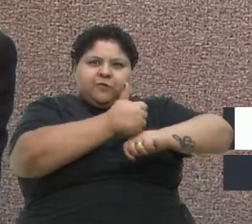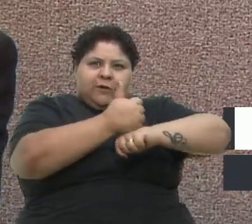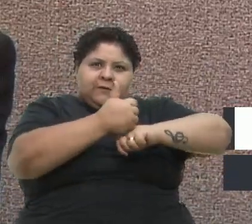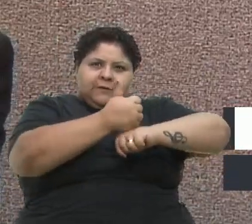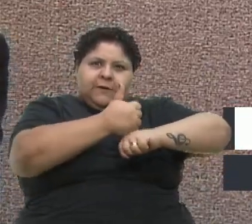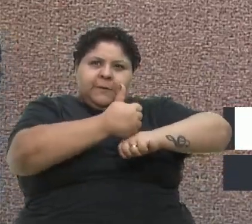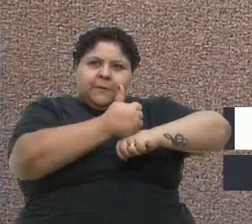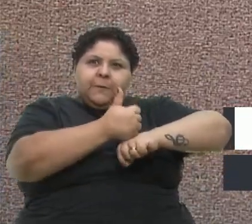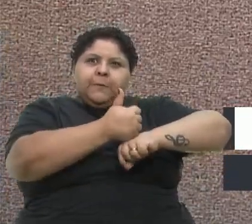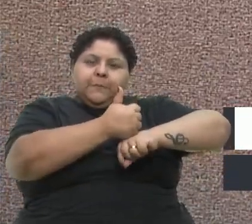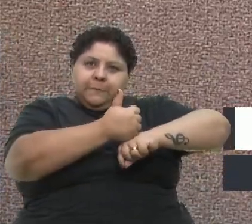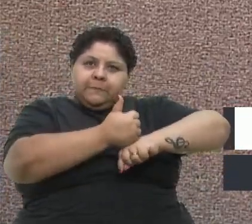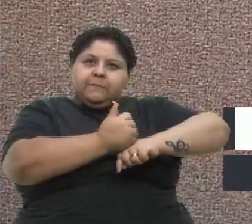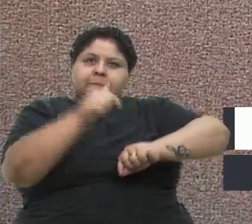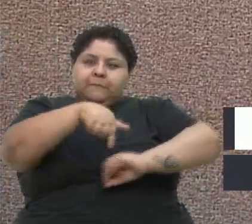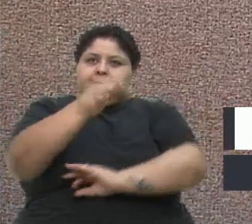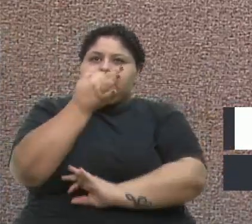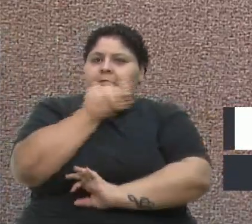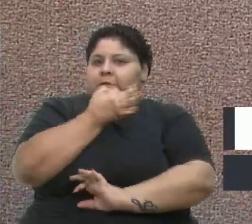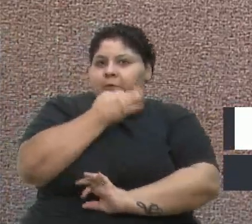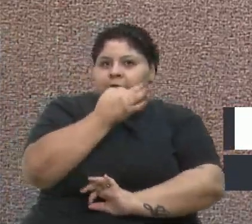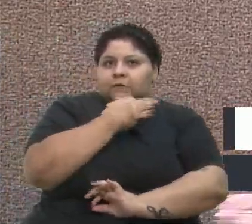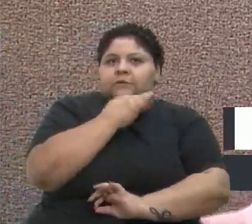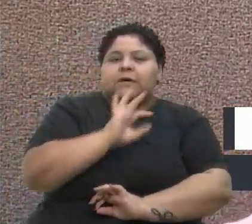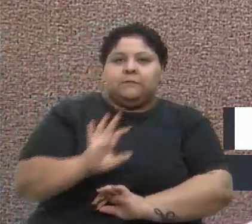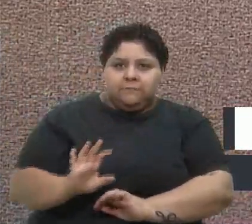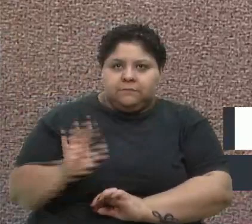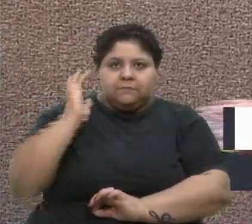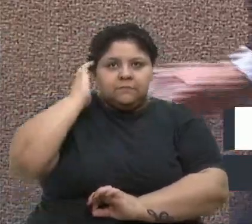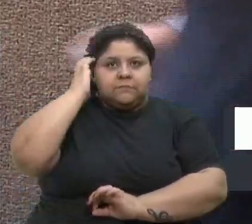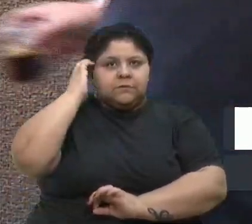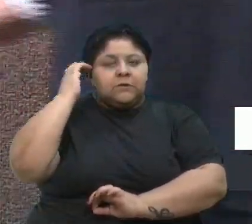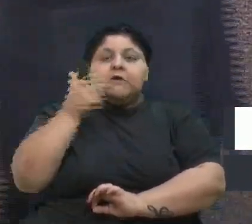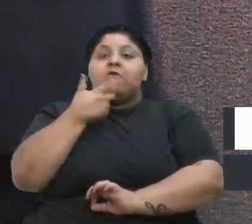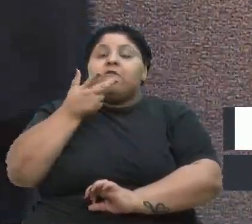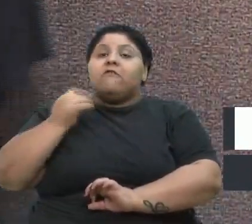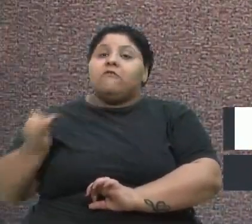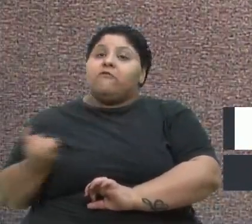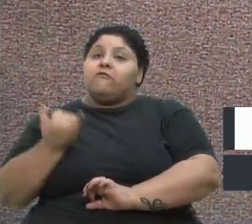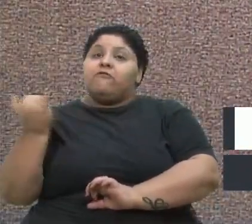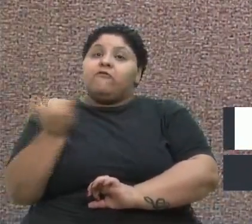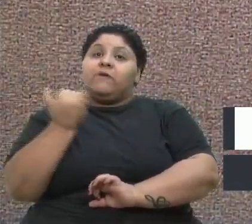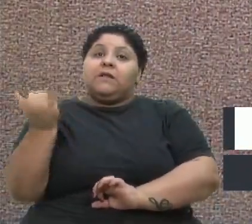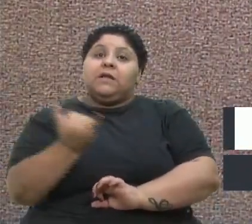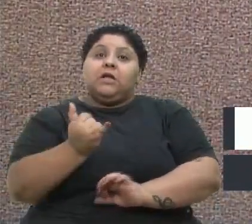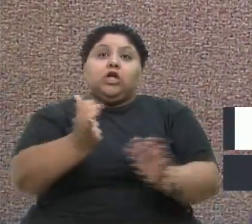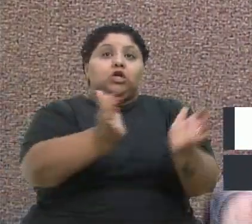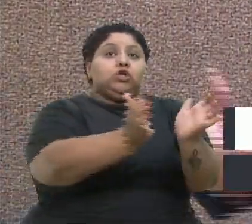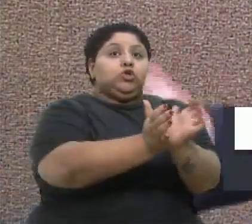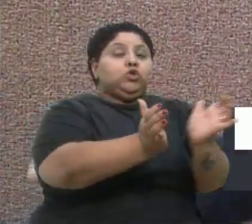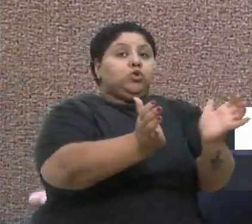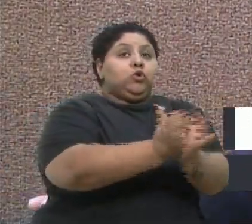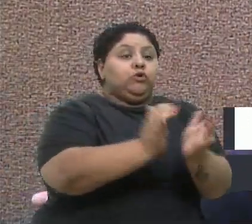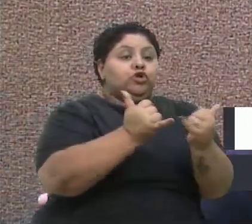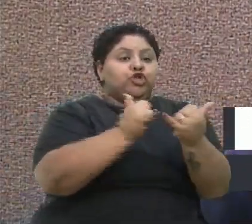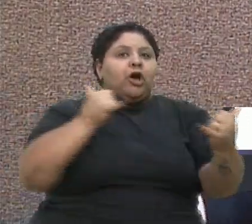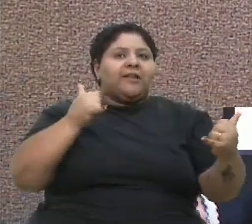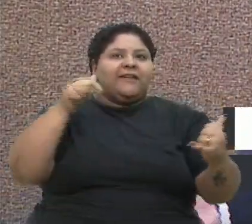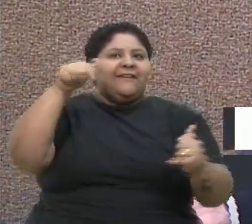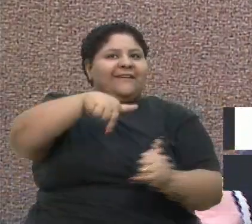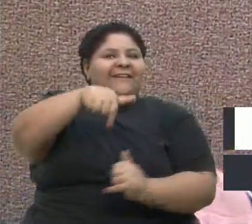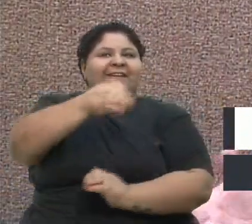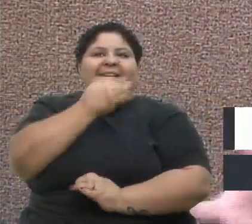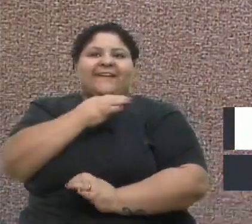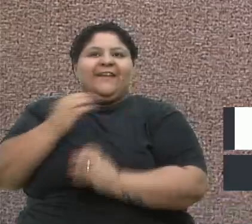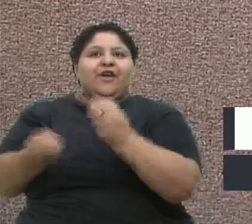batalhão de choque aqui, com mais de 100 policiais, eu não entendo qual é que é a importância do batalhão de choque aqui, o que ele faz, como ele poderia ajudar o